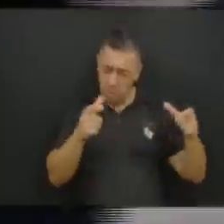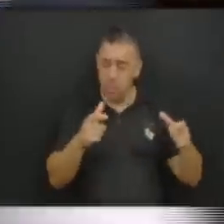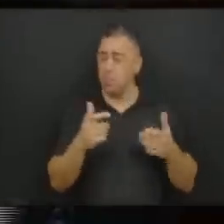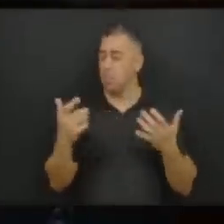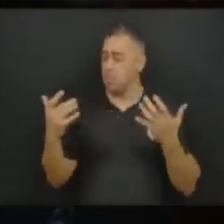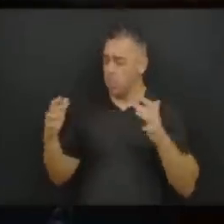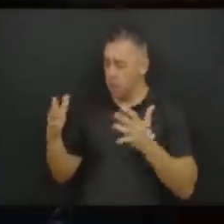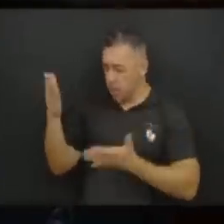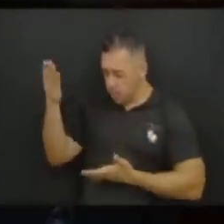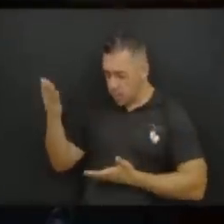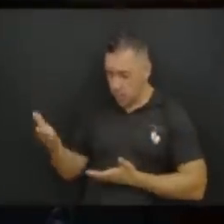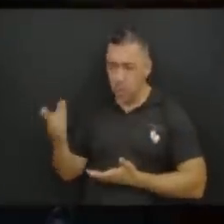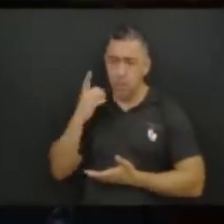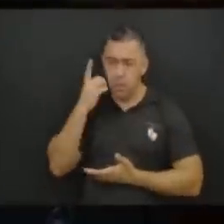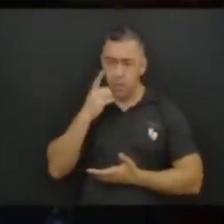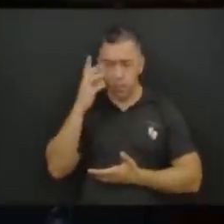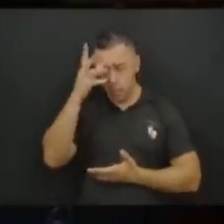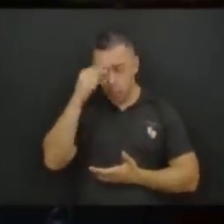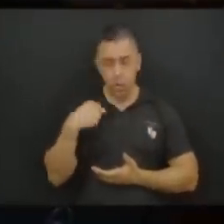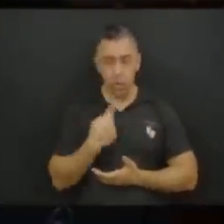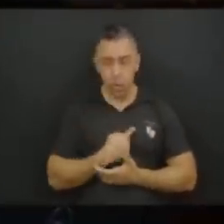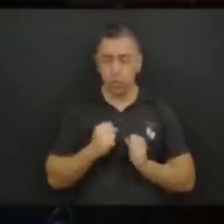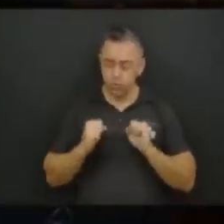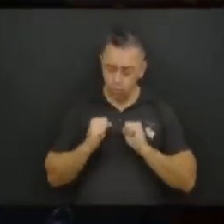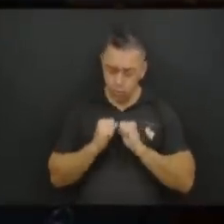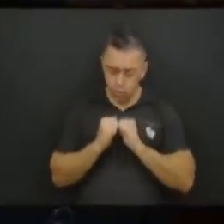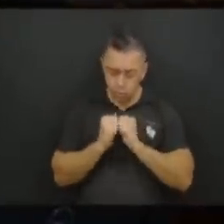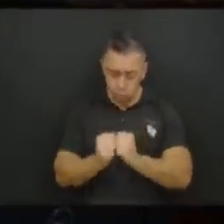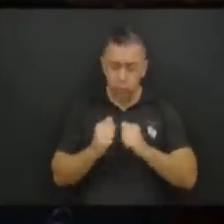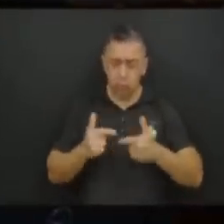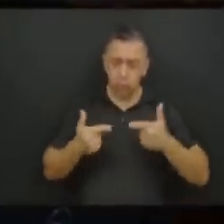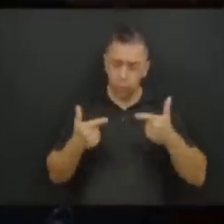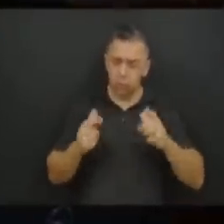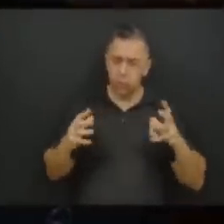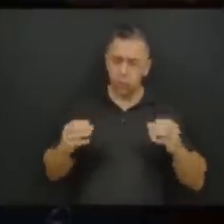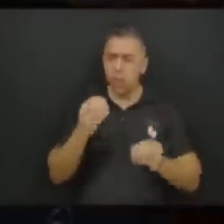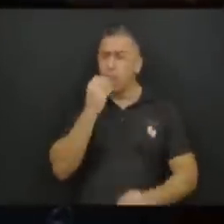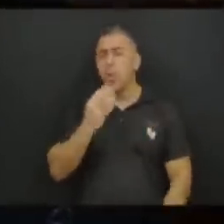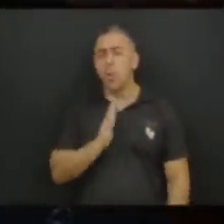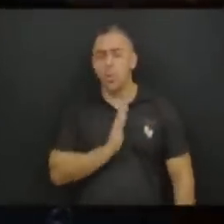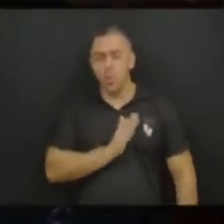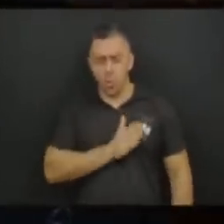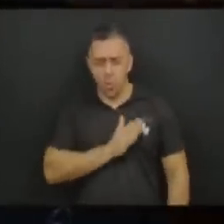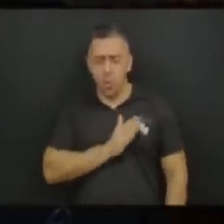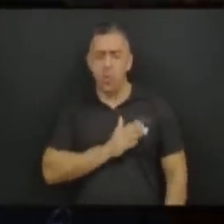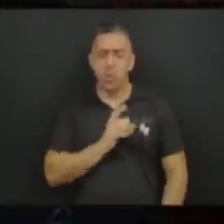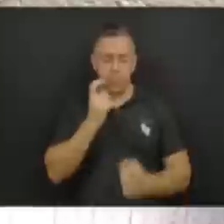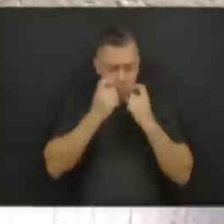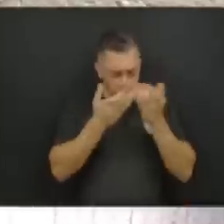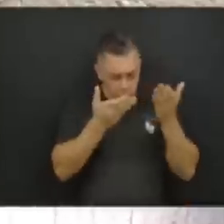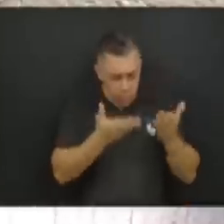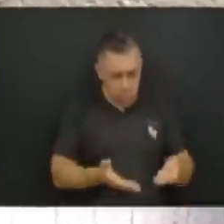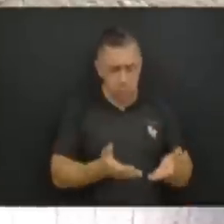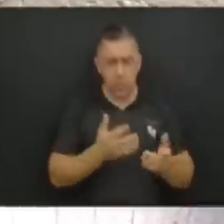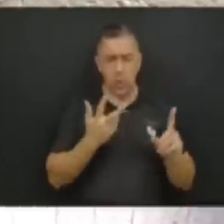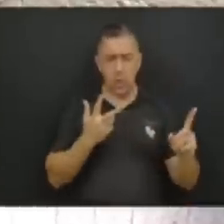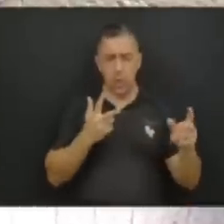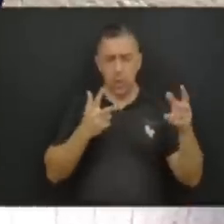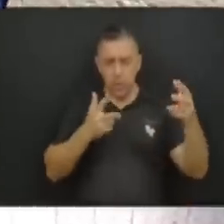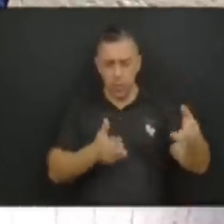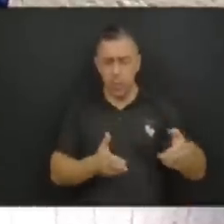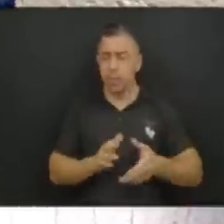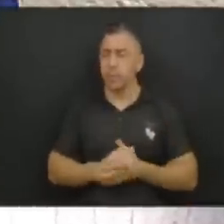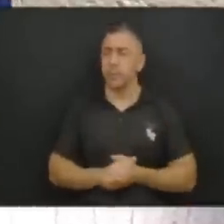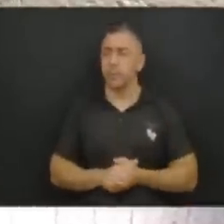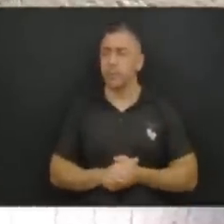estamos juntos nessa luta que é de todo o ser humano de todos aqueles que são de bom coração e se preocupam com seu semelhante Obrigado todo o